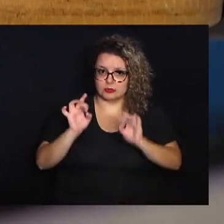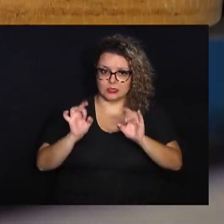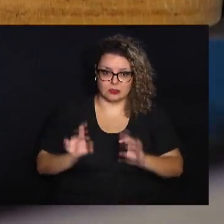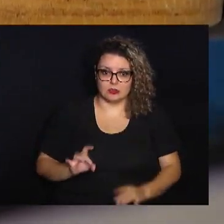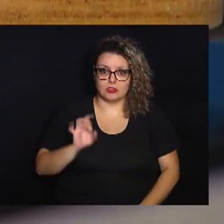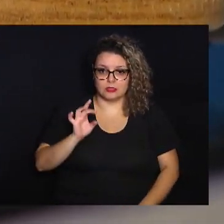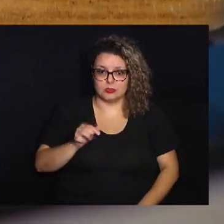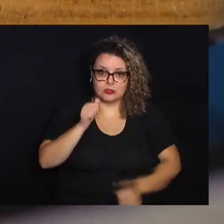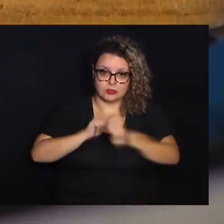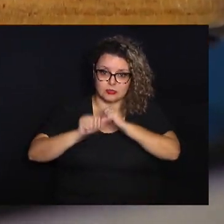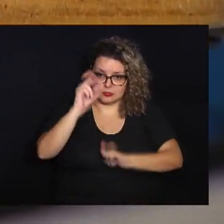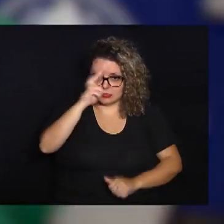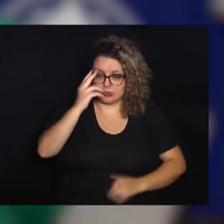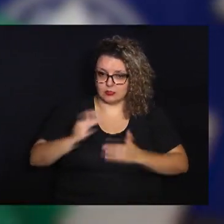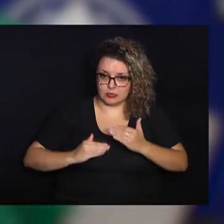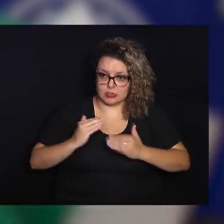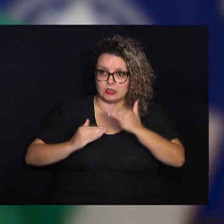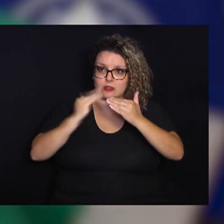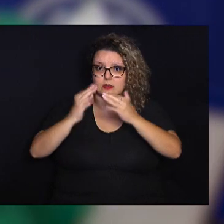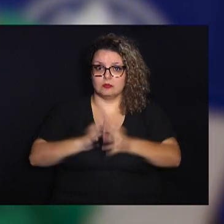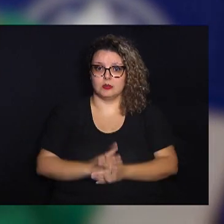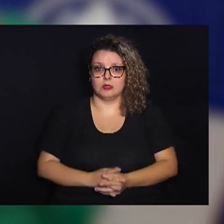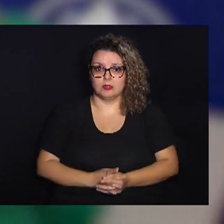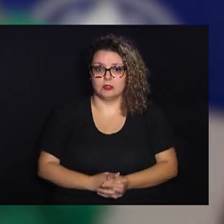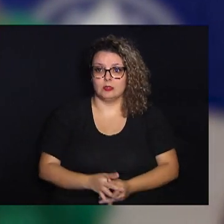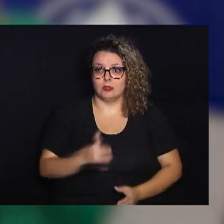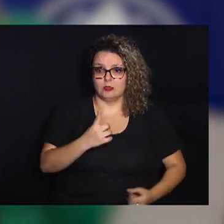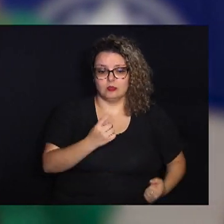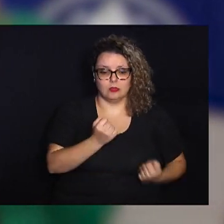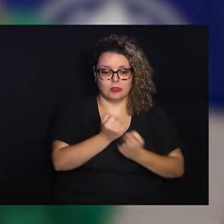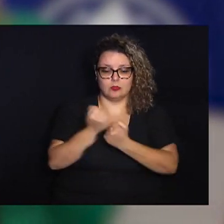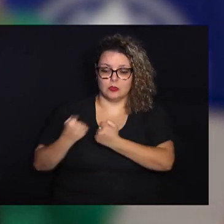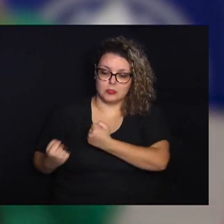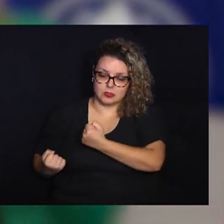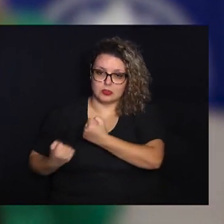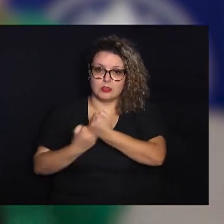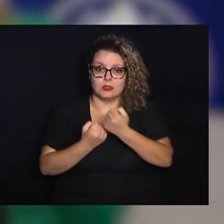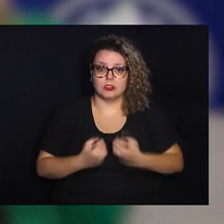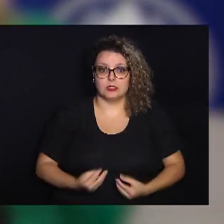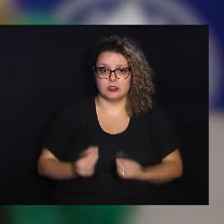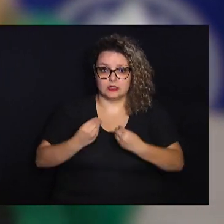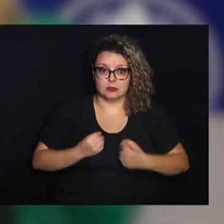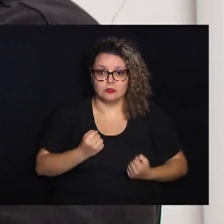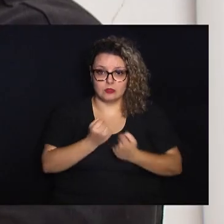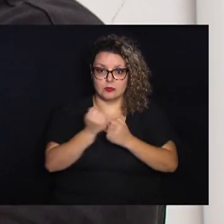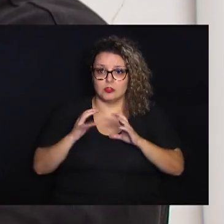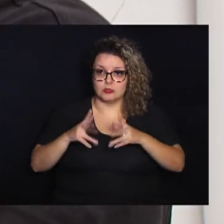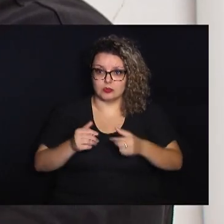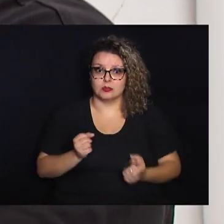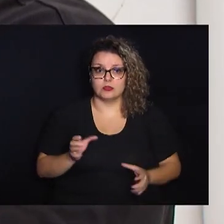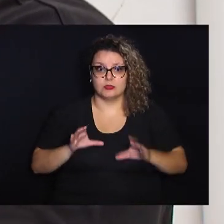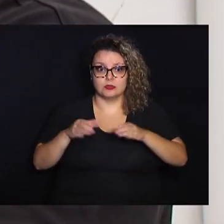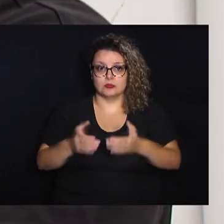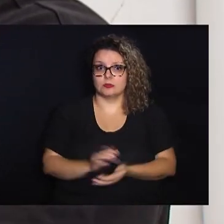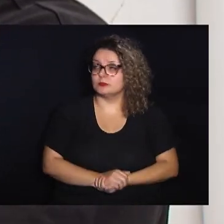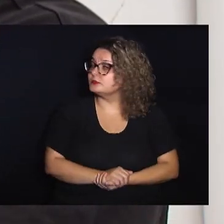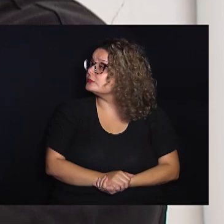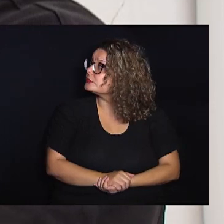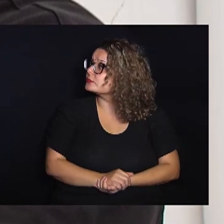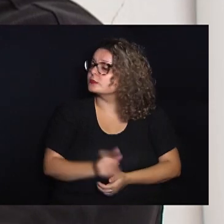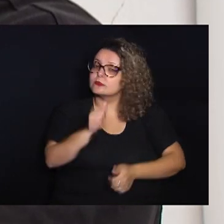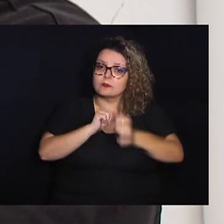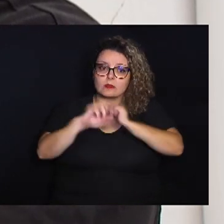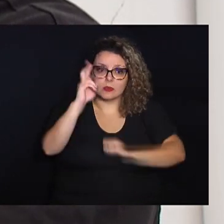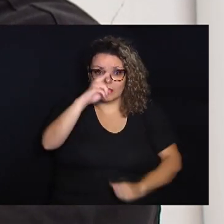somente alcoólicos em recuperação, um apoiando o outro e sendo apoiado por todos do grupo. Alcoólicos Anônimos tem um